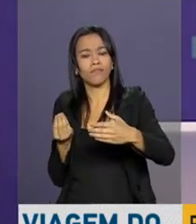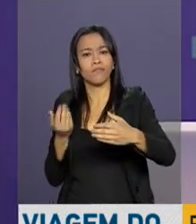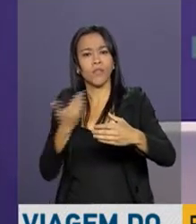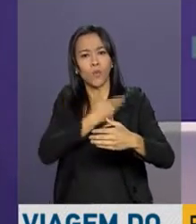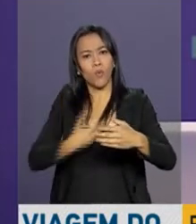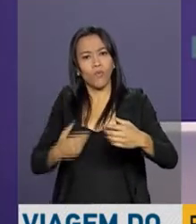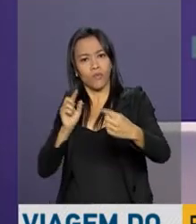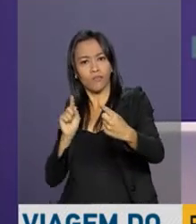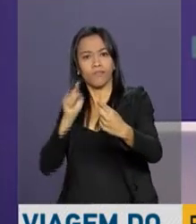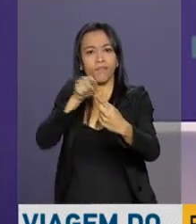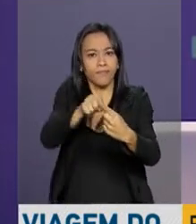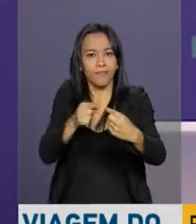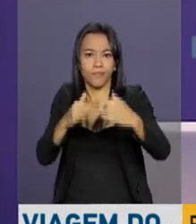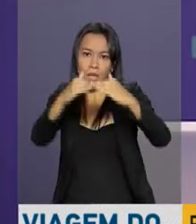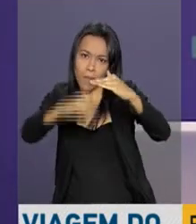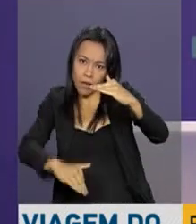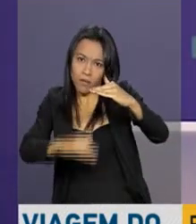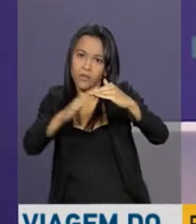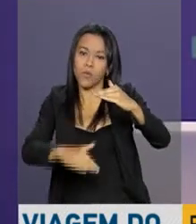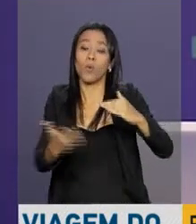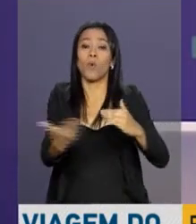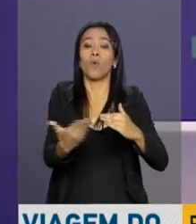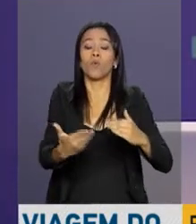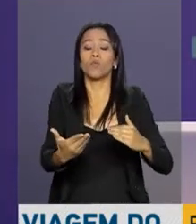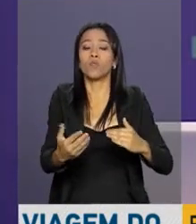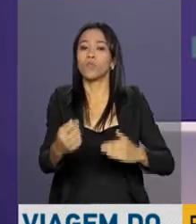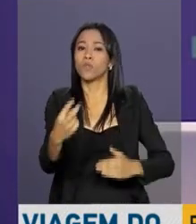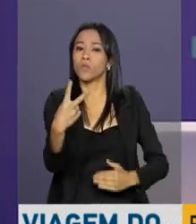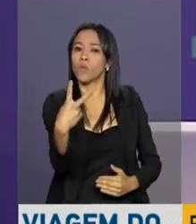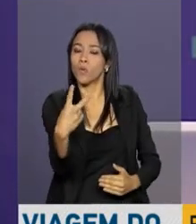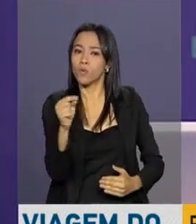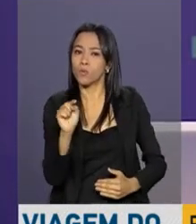últimos tempos. Hoje, a inflação está em